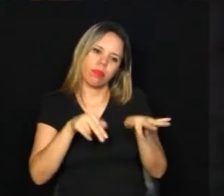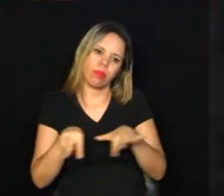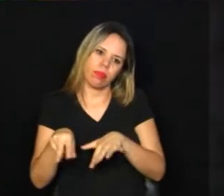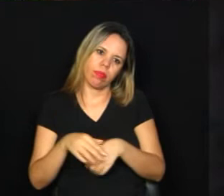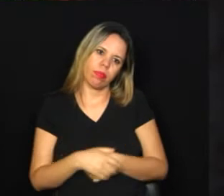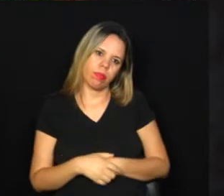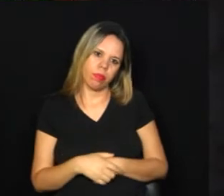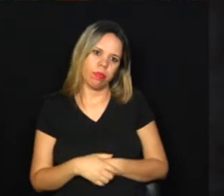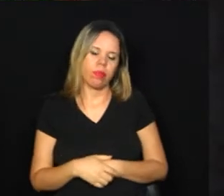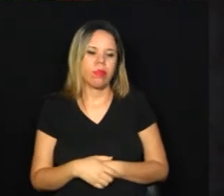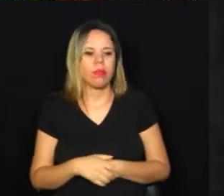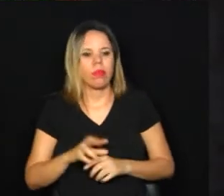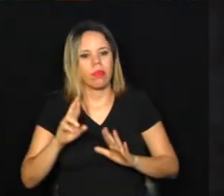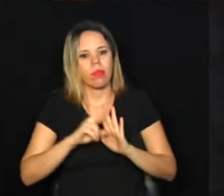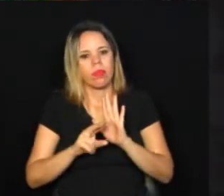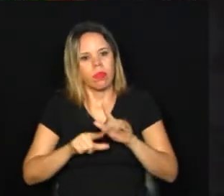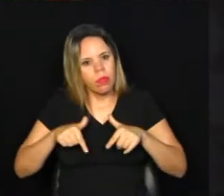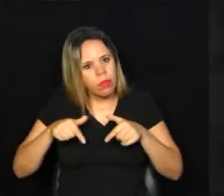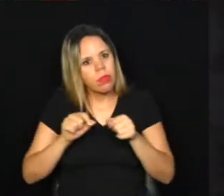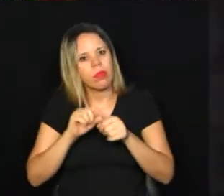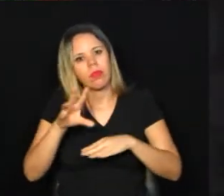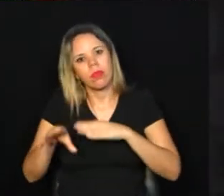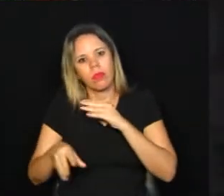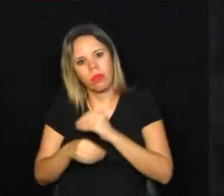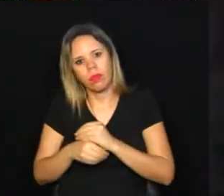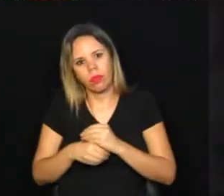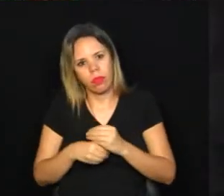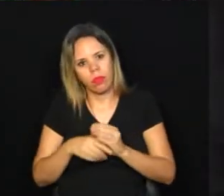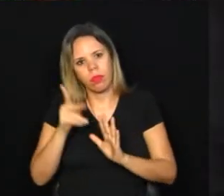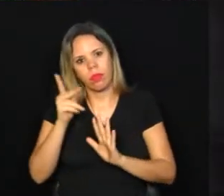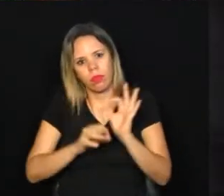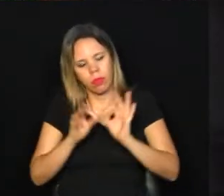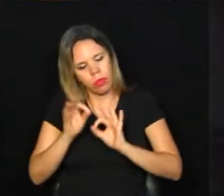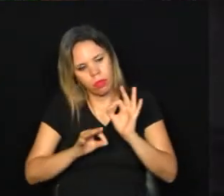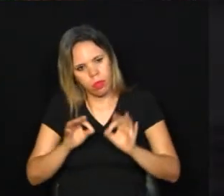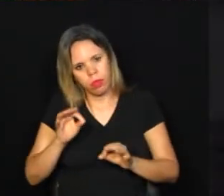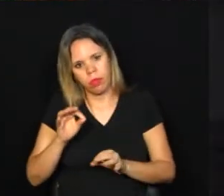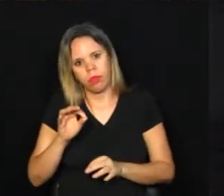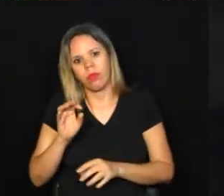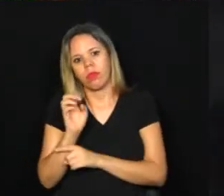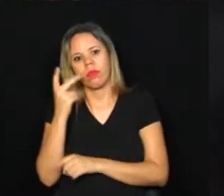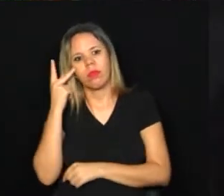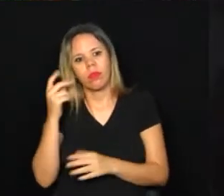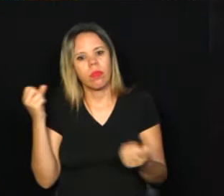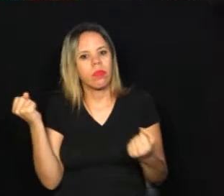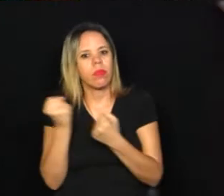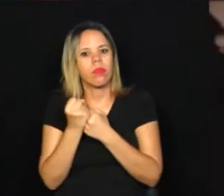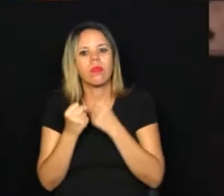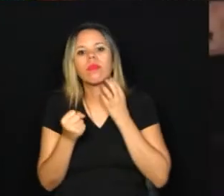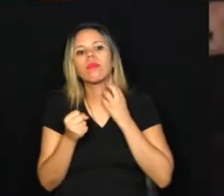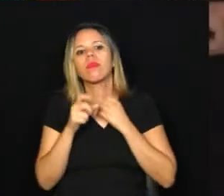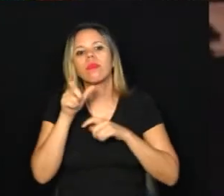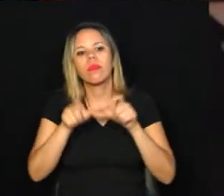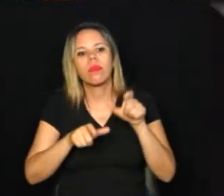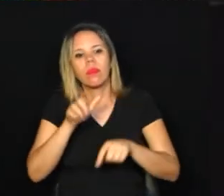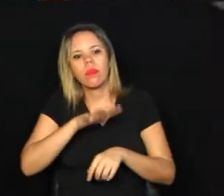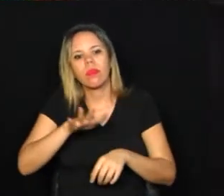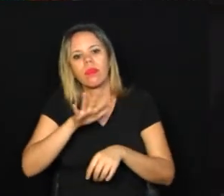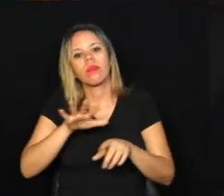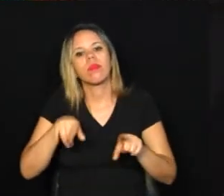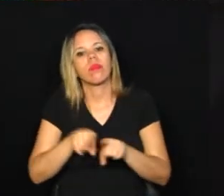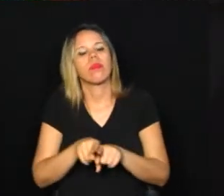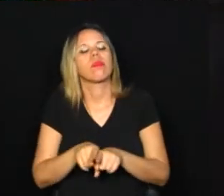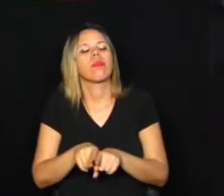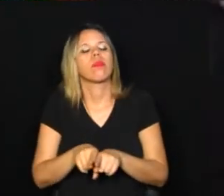semana. As medidas instituídas no Plano São Paulo, com apoio tanto da população